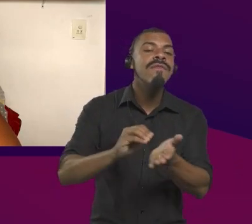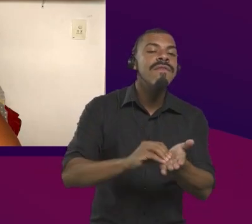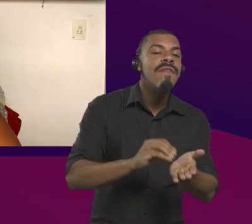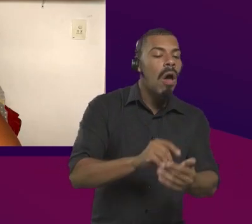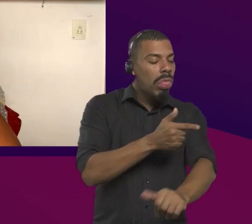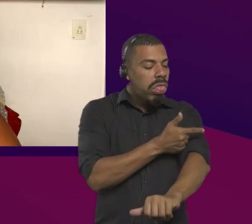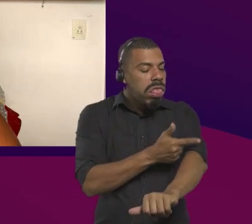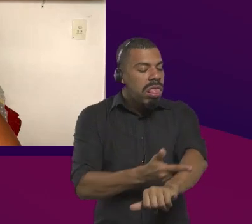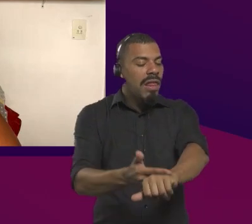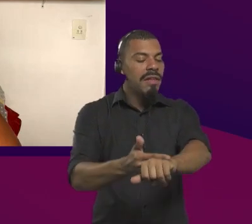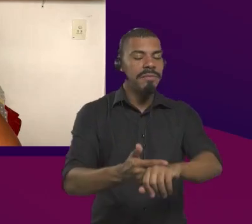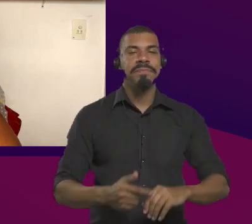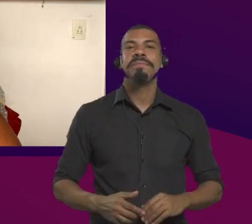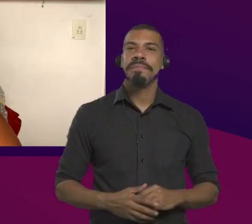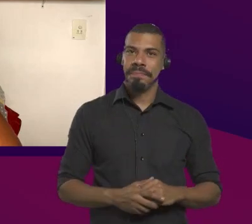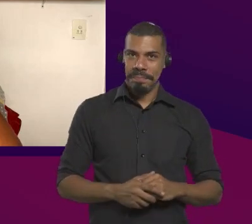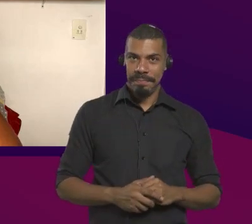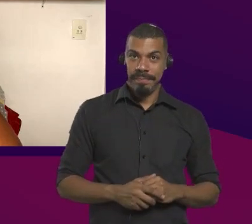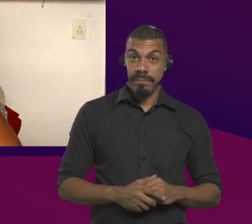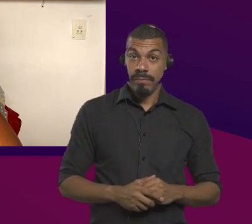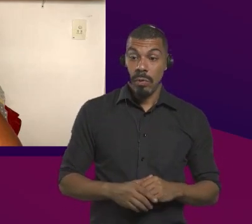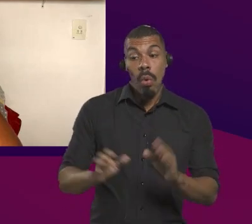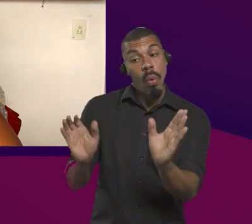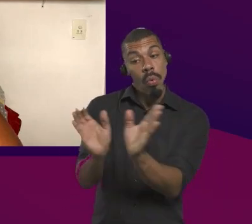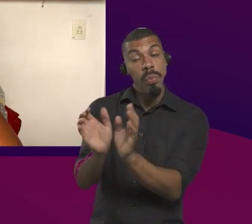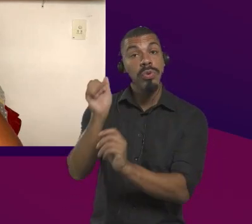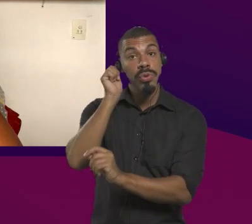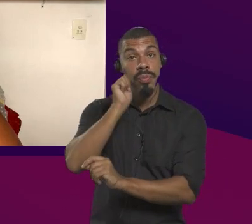respeito com a mulher gorda.